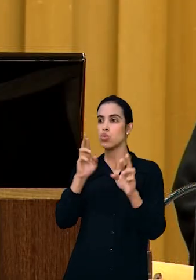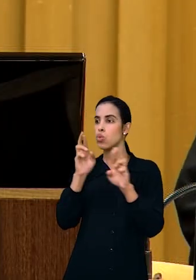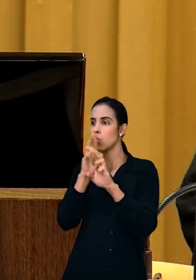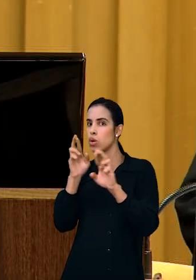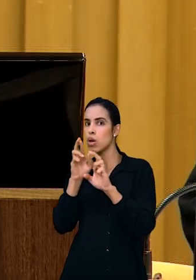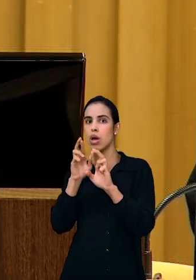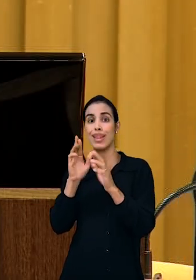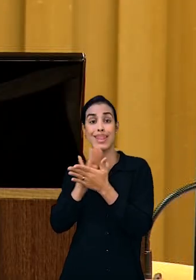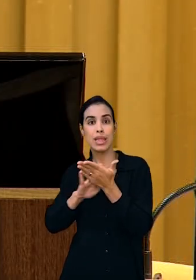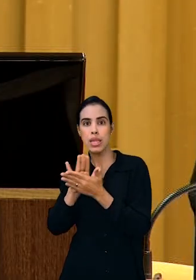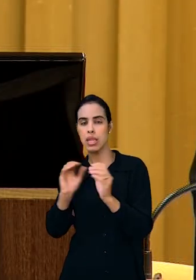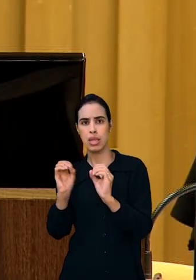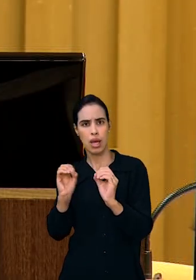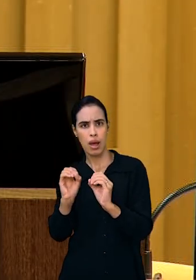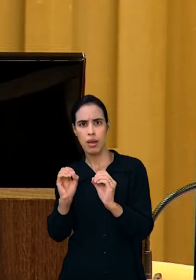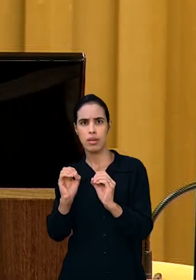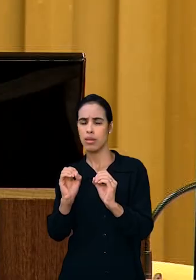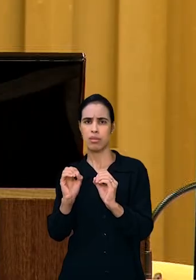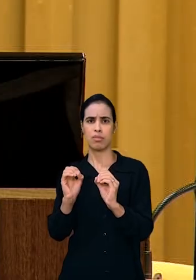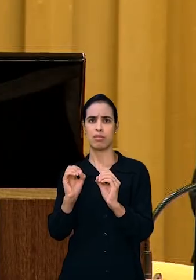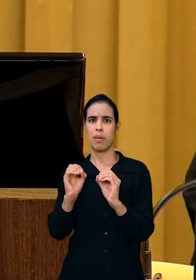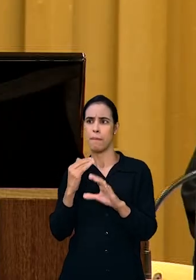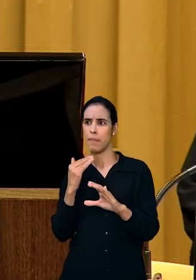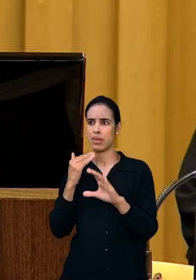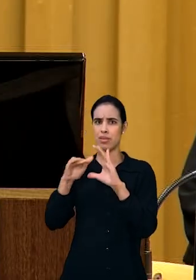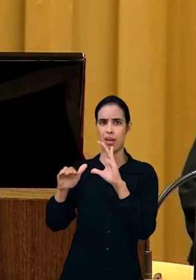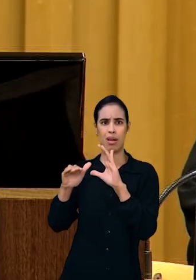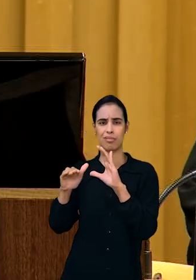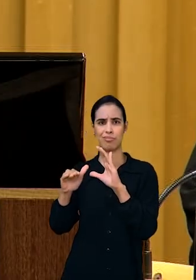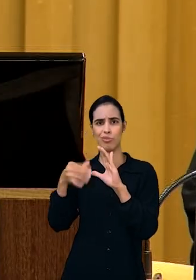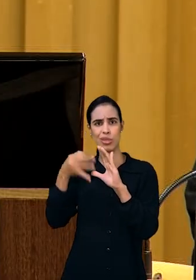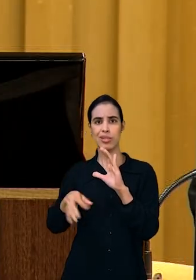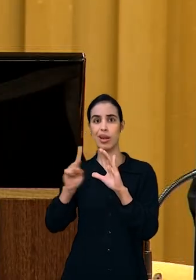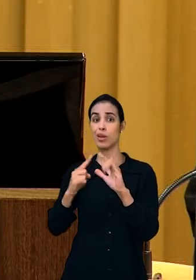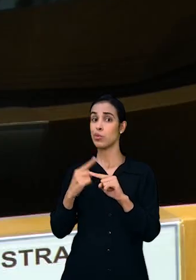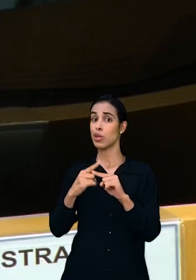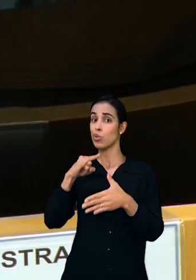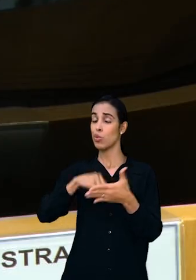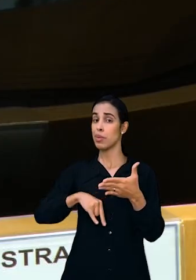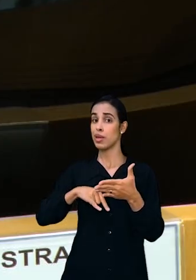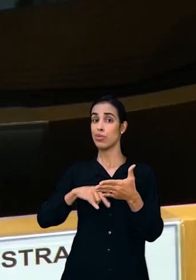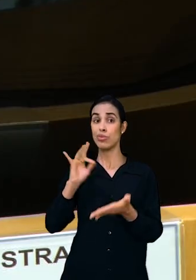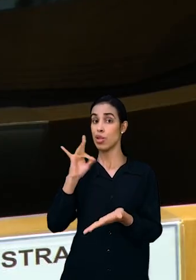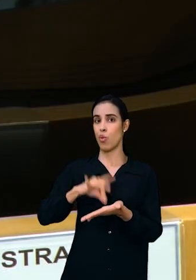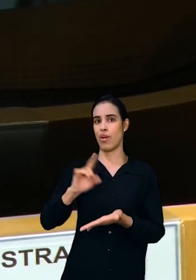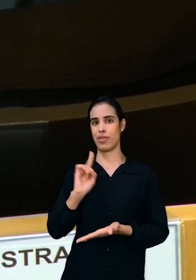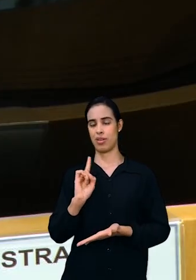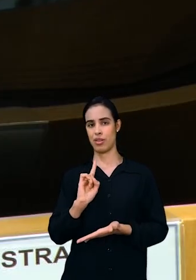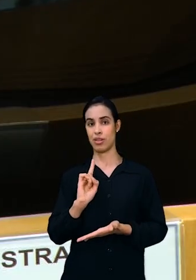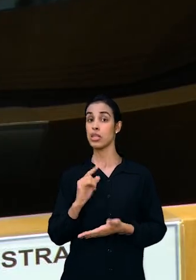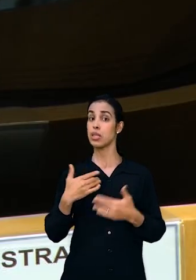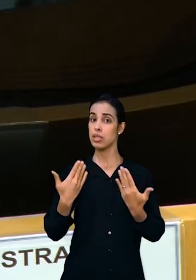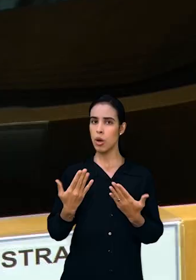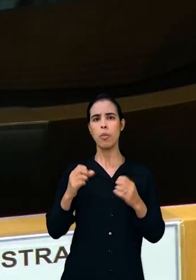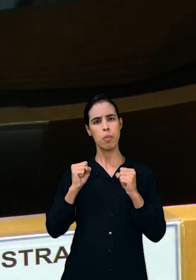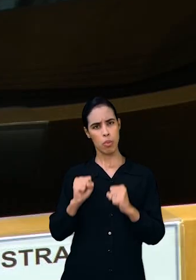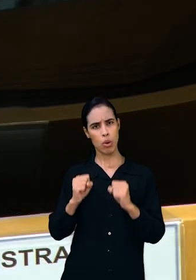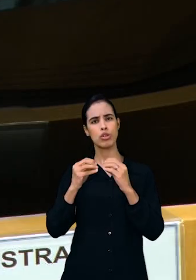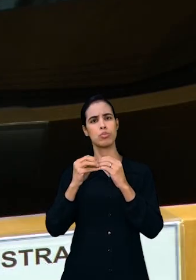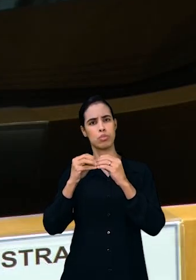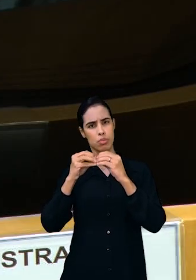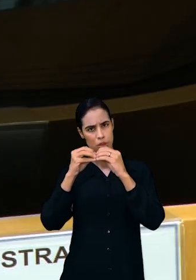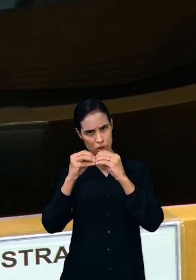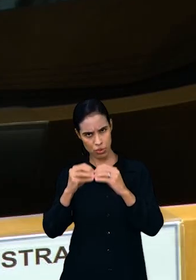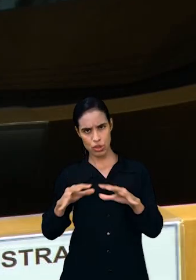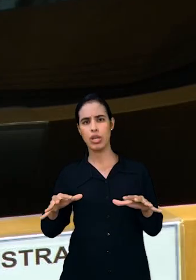análise das instalações da empresa não pode resultar em um documento fidedigno. O ato, segundo a relatora, tem o